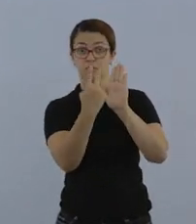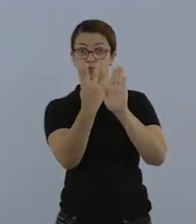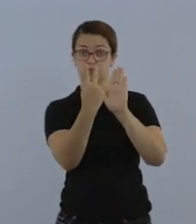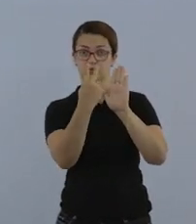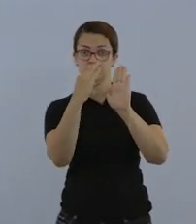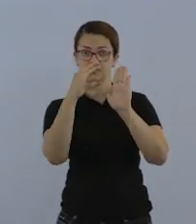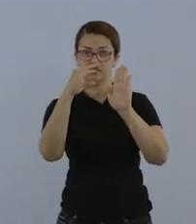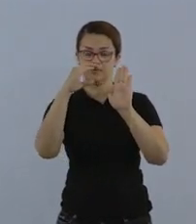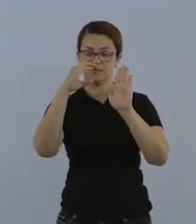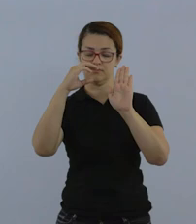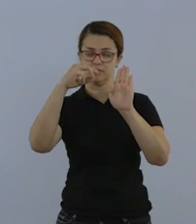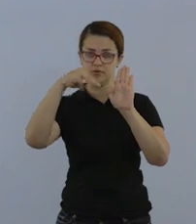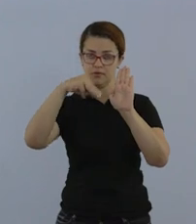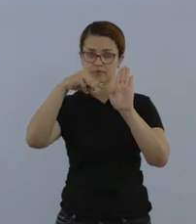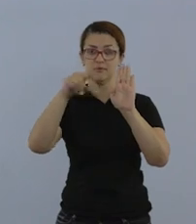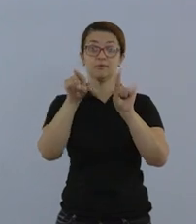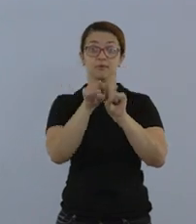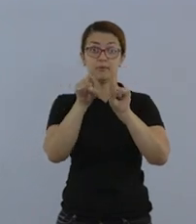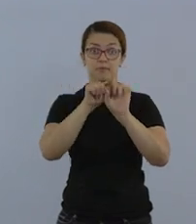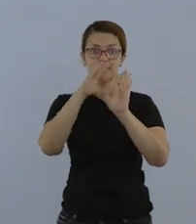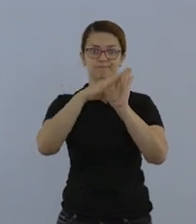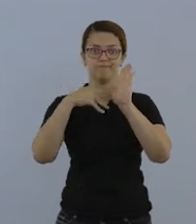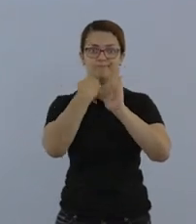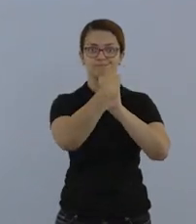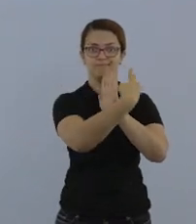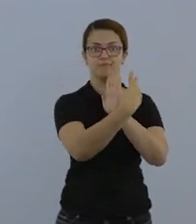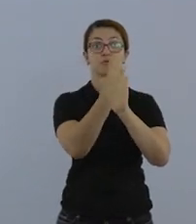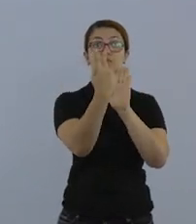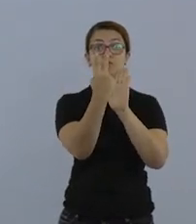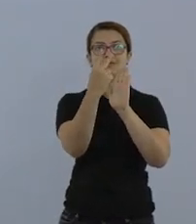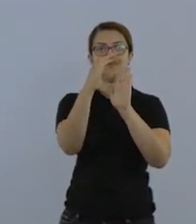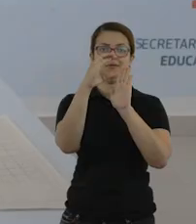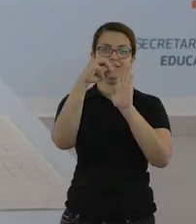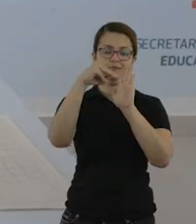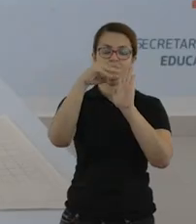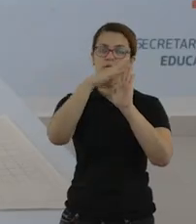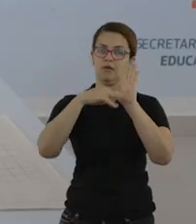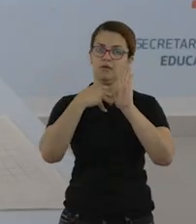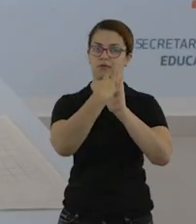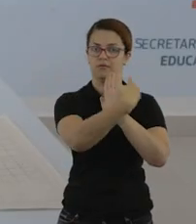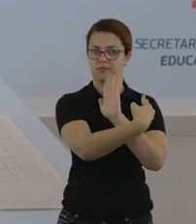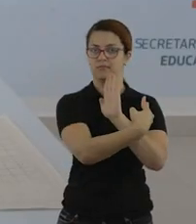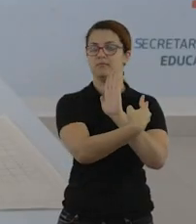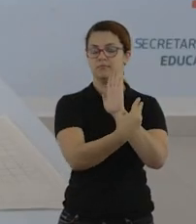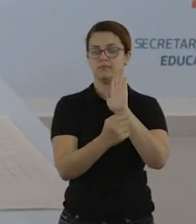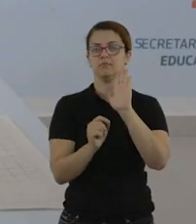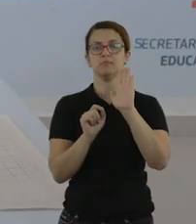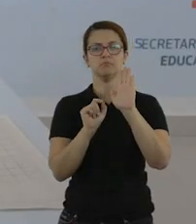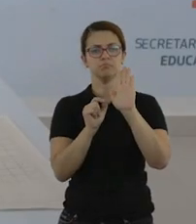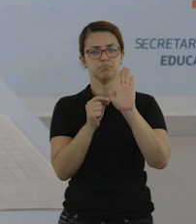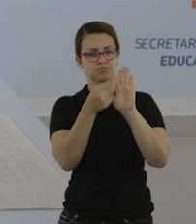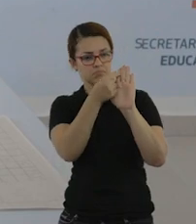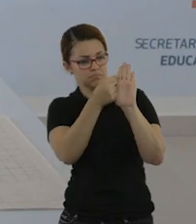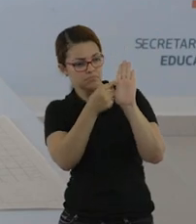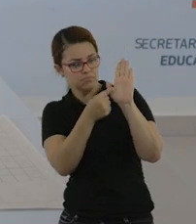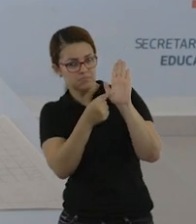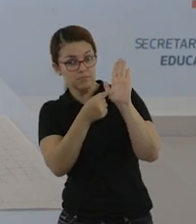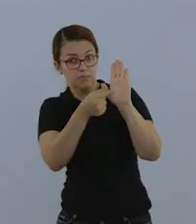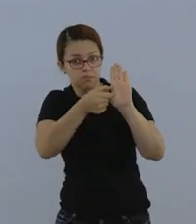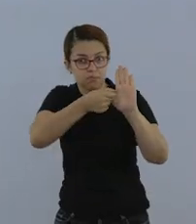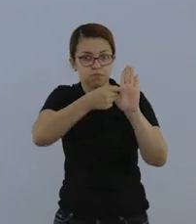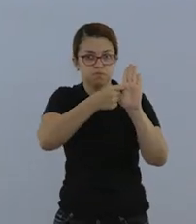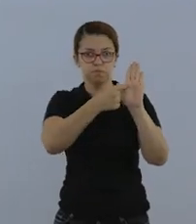E quadrinhos também de 2 centímetros, todos de 2 centímetros. Esses daqui, nas laterais, eu deixei